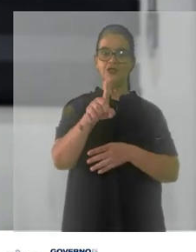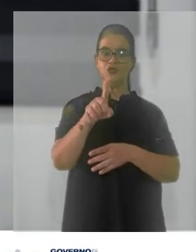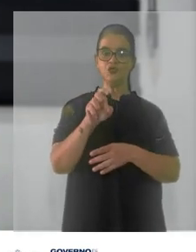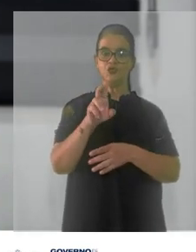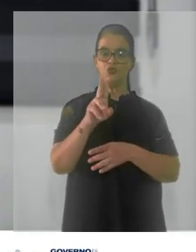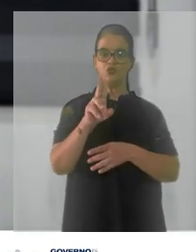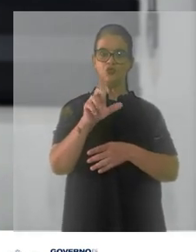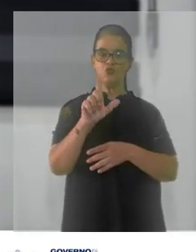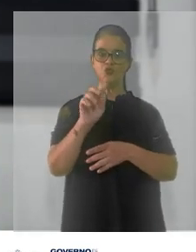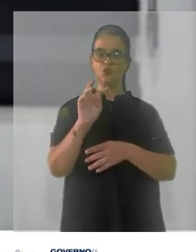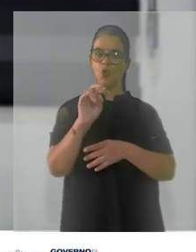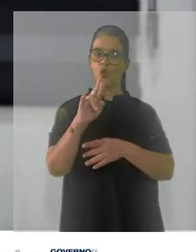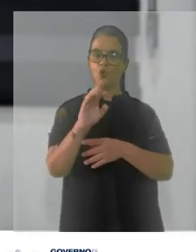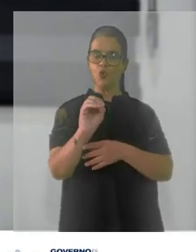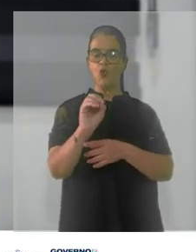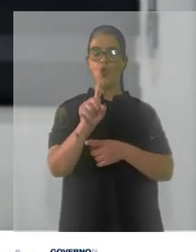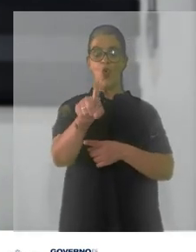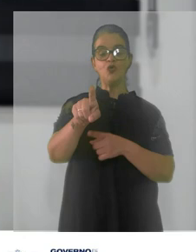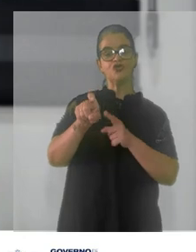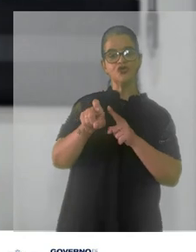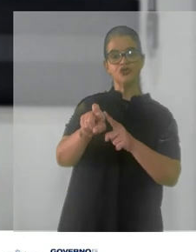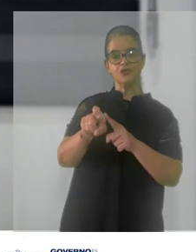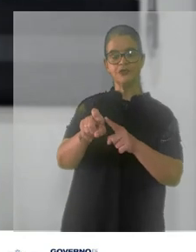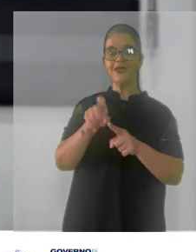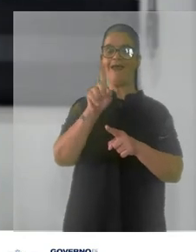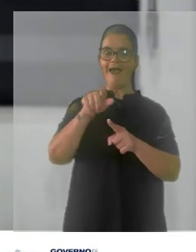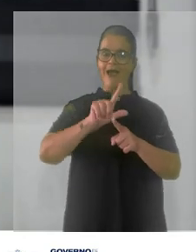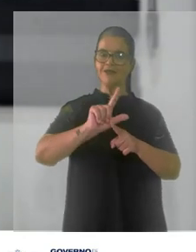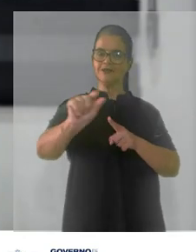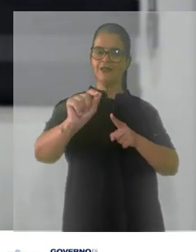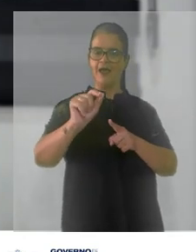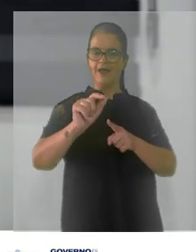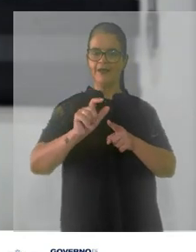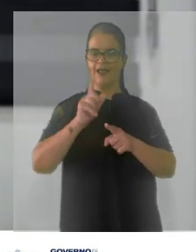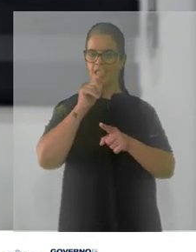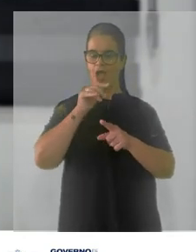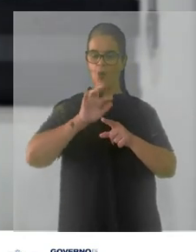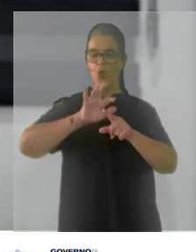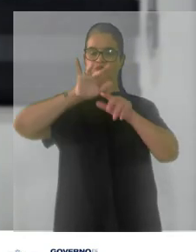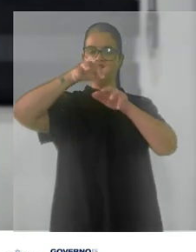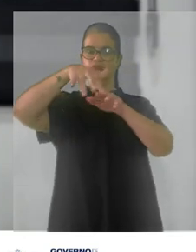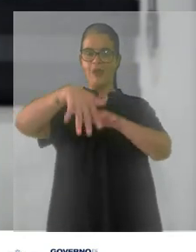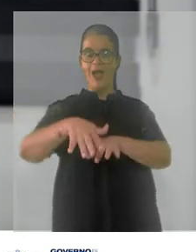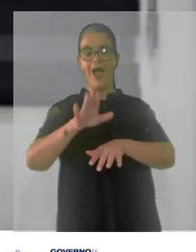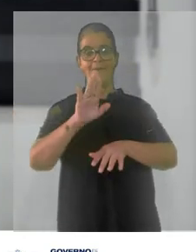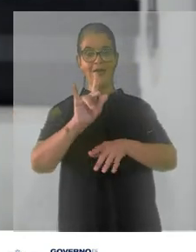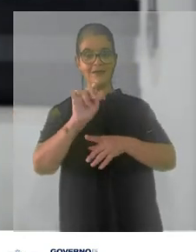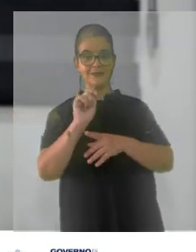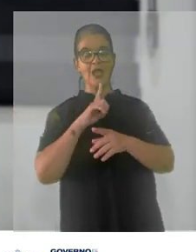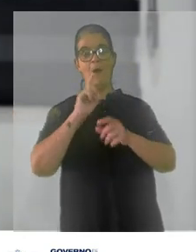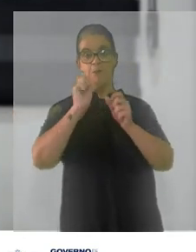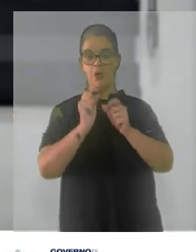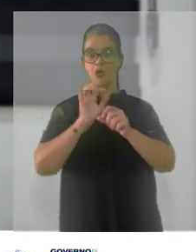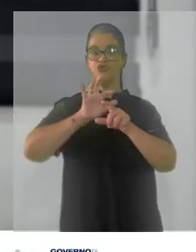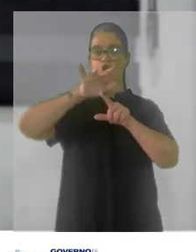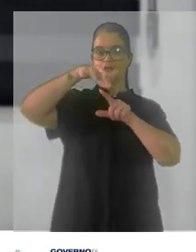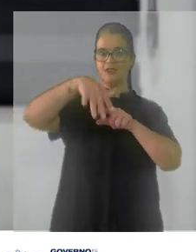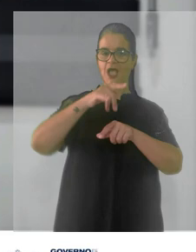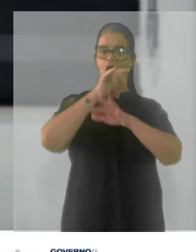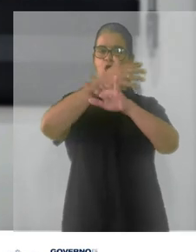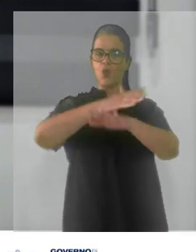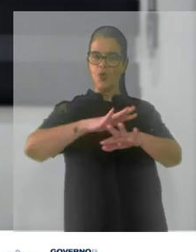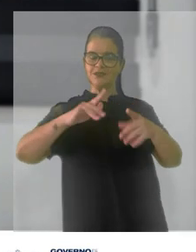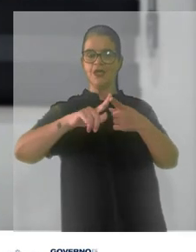X. Exutório, que é a saída da bacia. Uma bacia hidrográfica, ela pode desaguar num oceano,